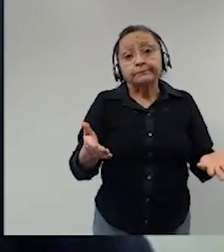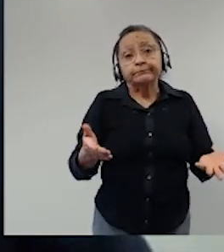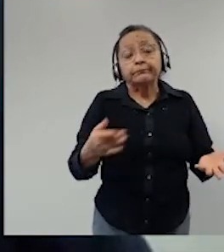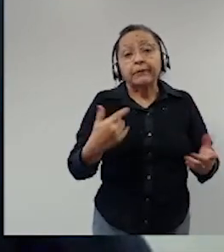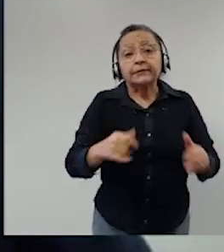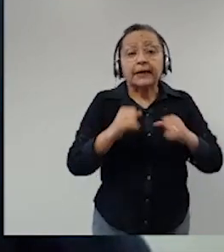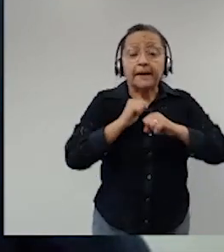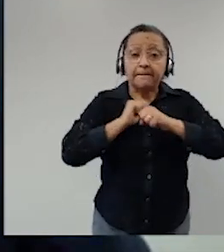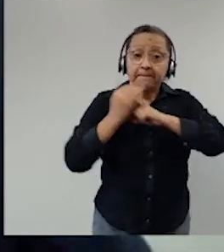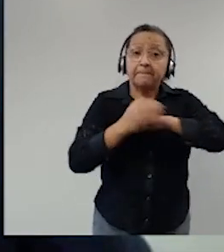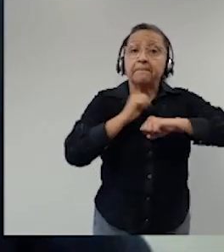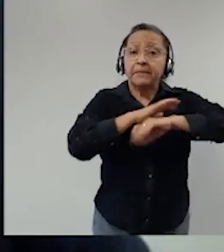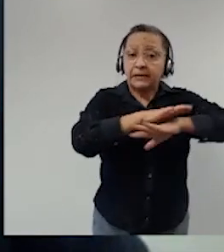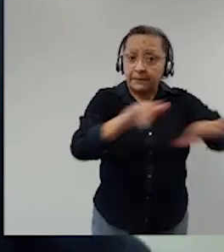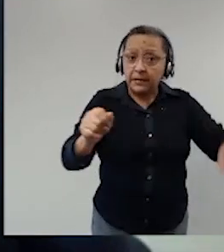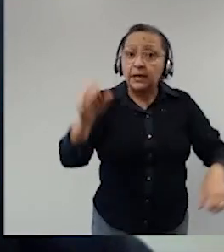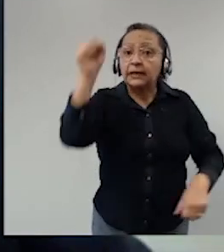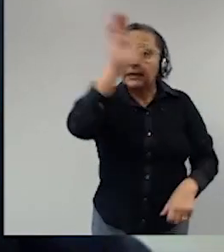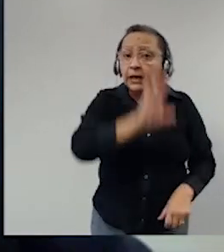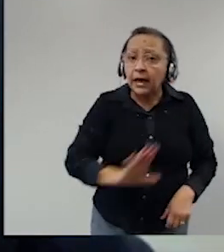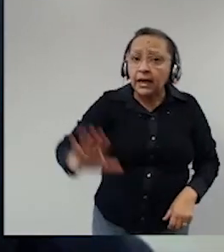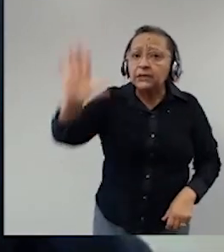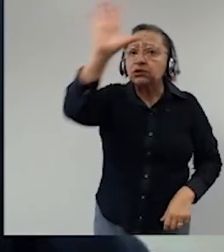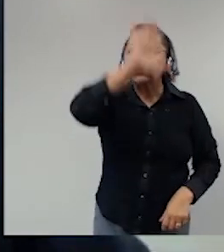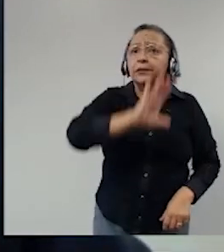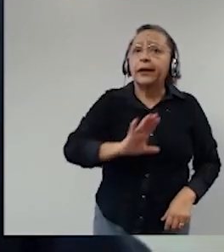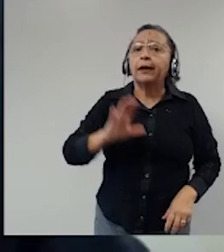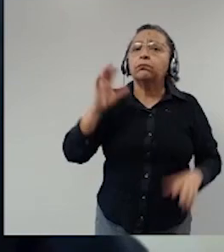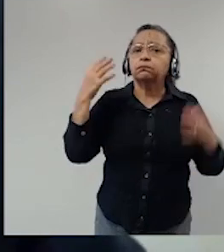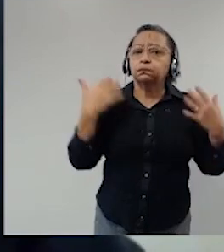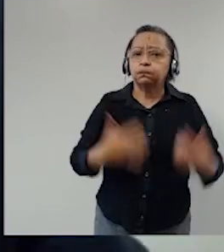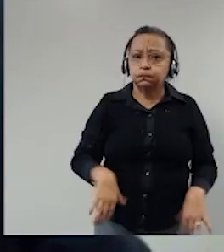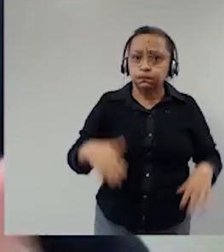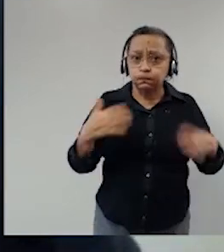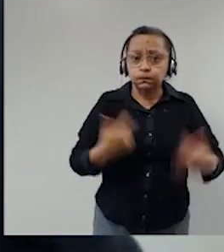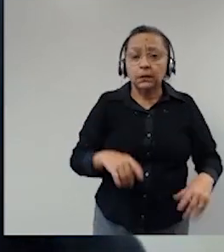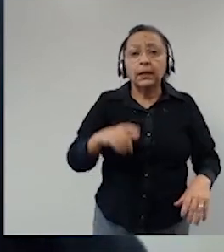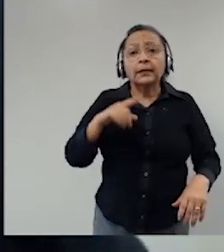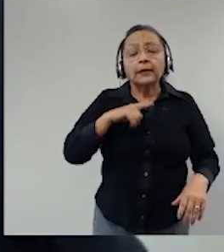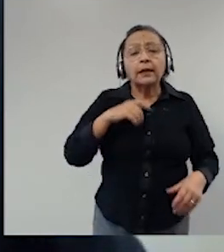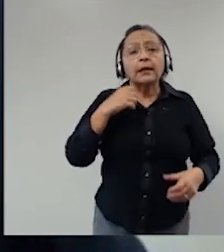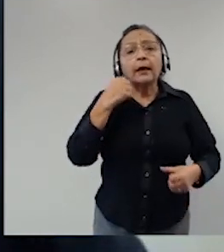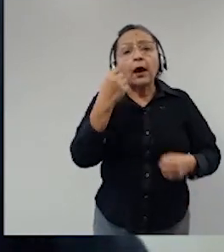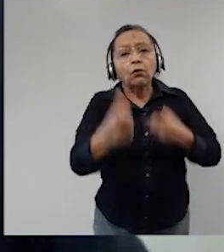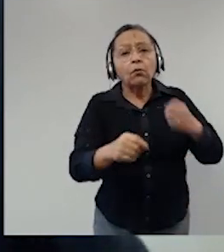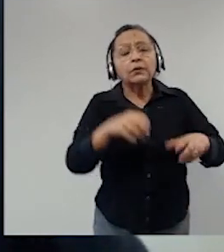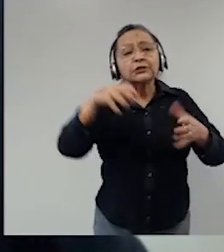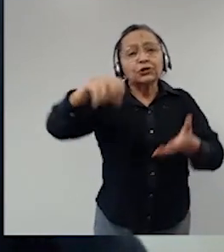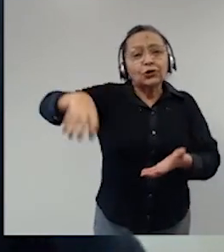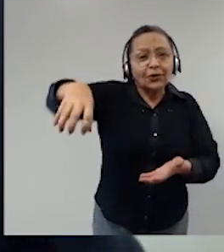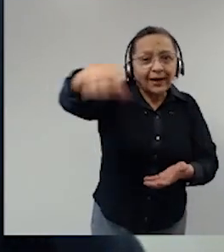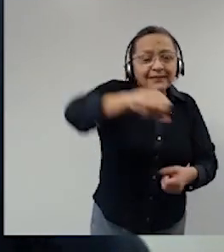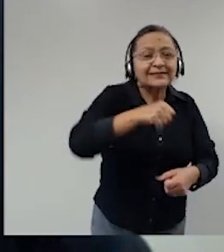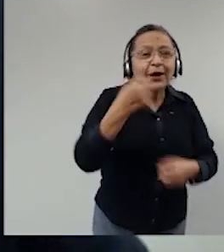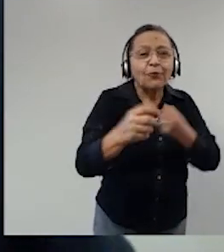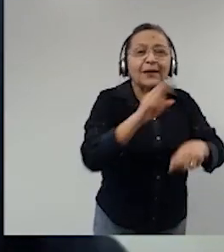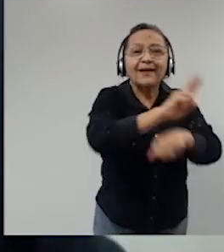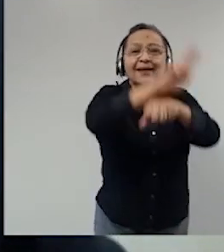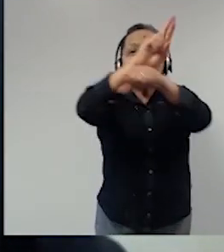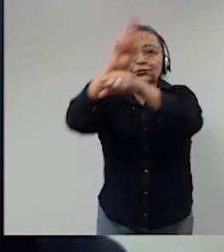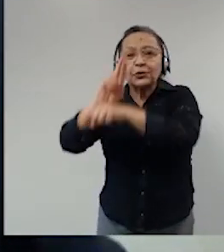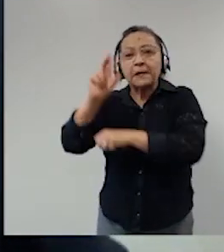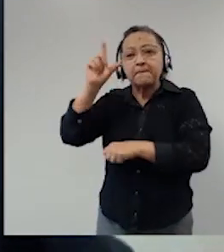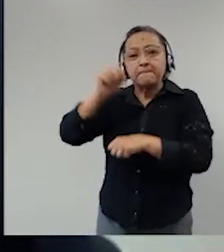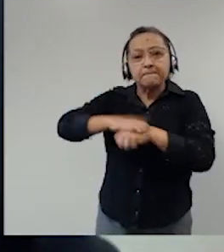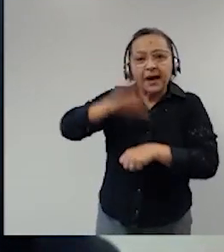considerada e localmente considerada, na sua respectiva localidade. Então, o acesso à informação e a difusão correta